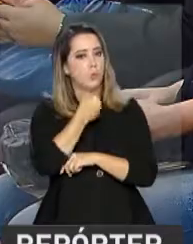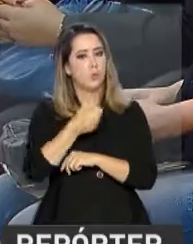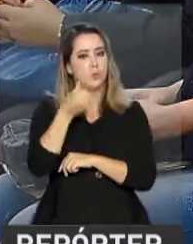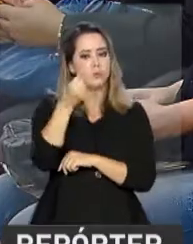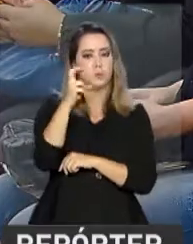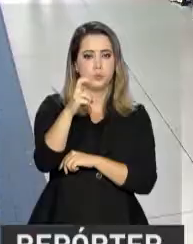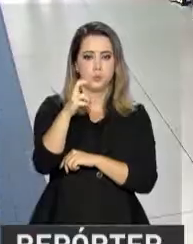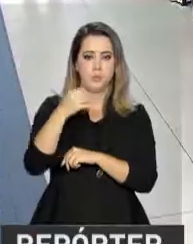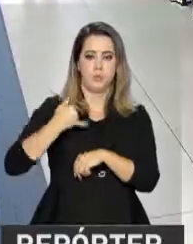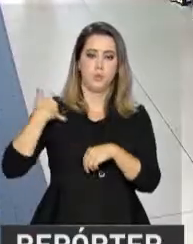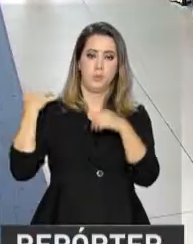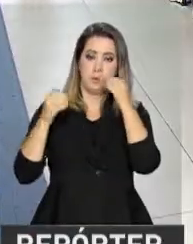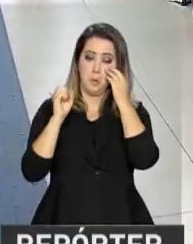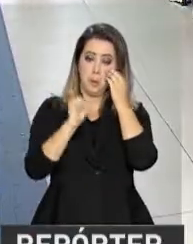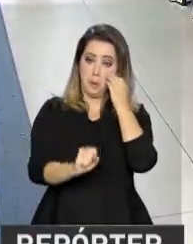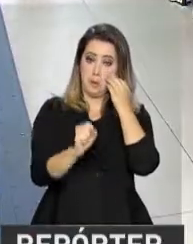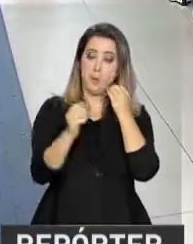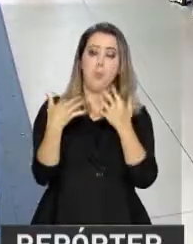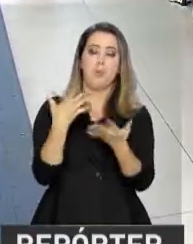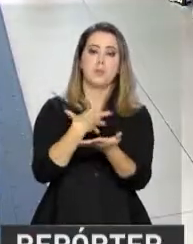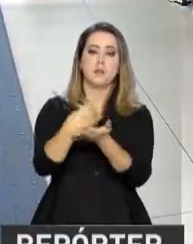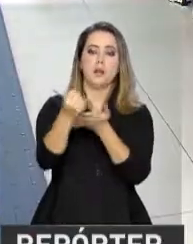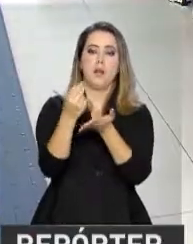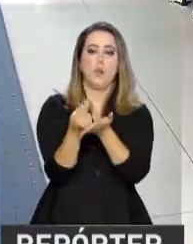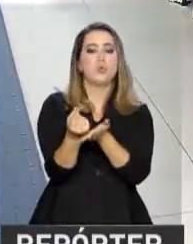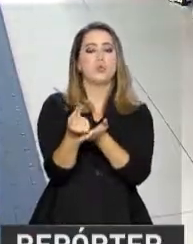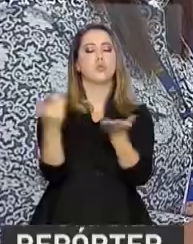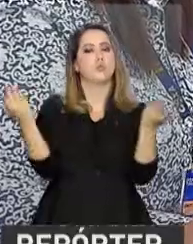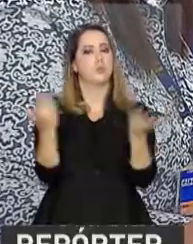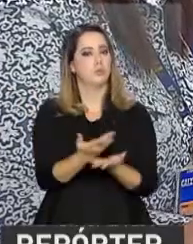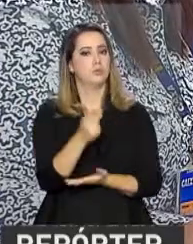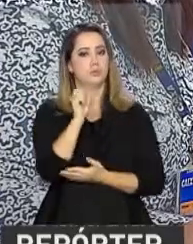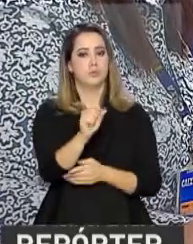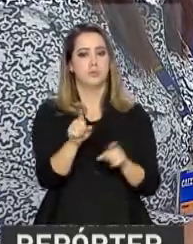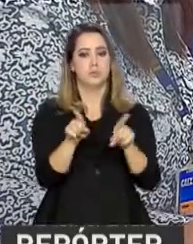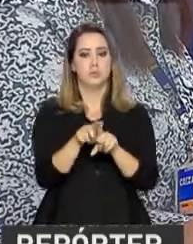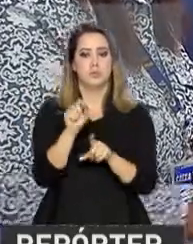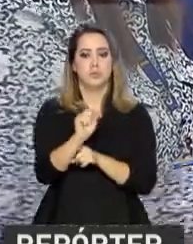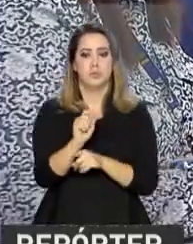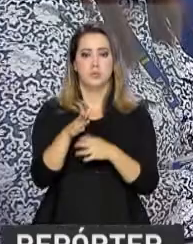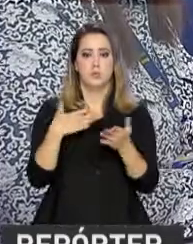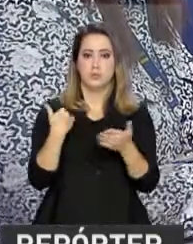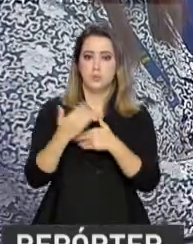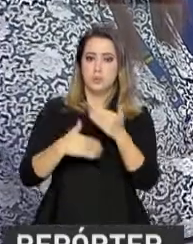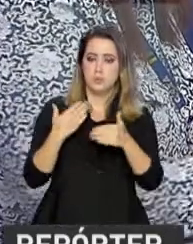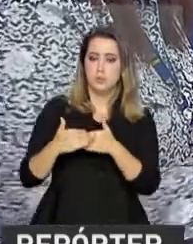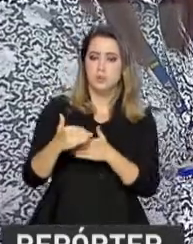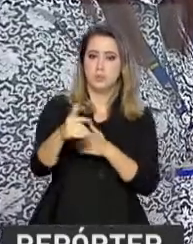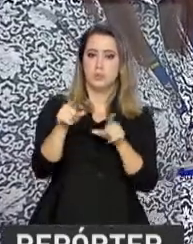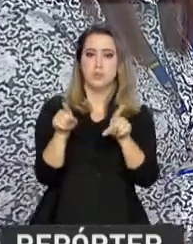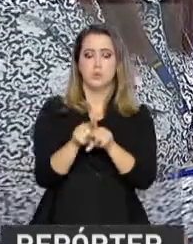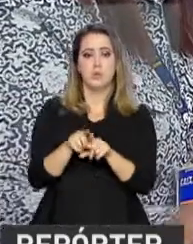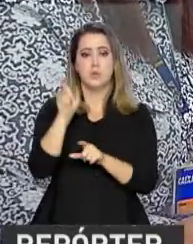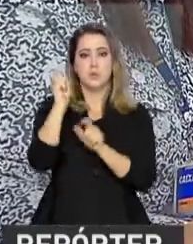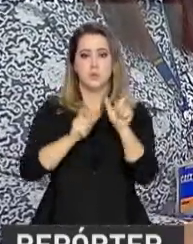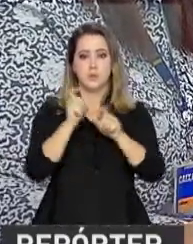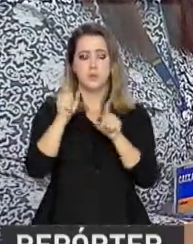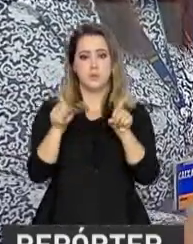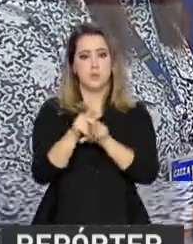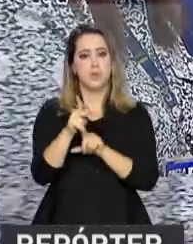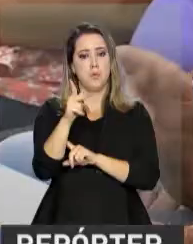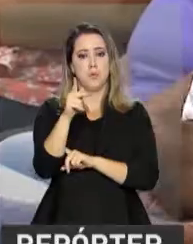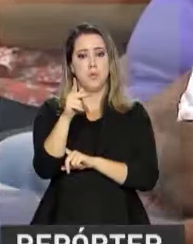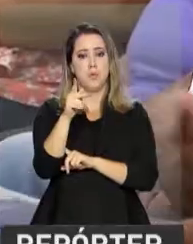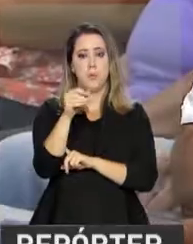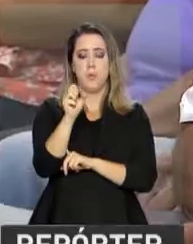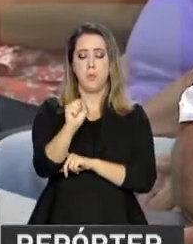65 anos que podem sacar o benefício a partir de hoje. Tem direito ao saque os trabalhadores com cadastro no fundo